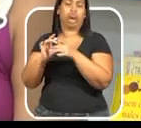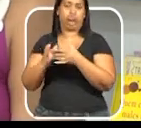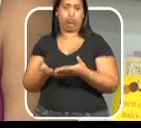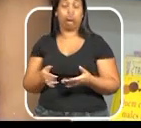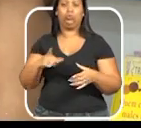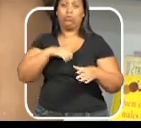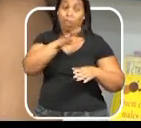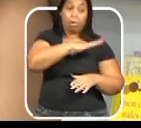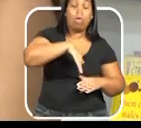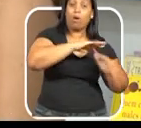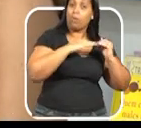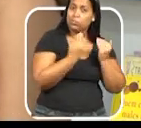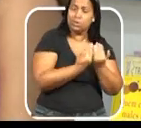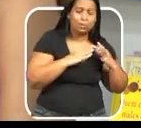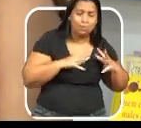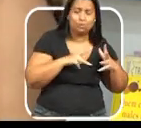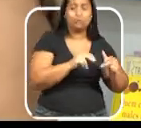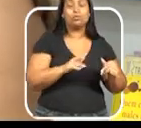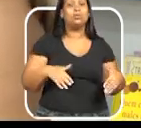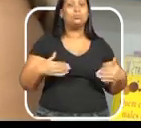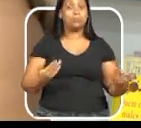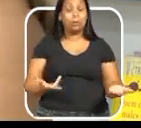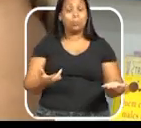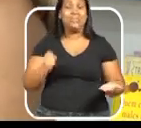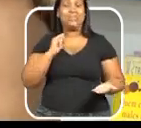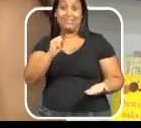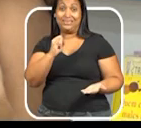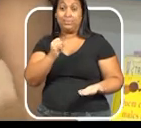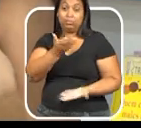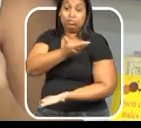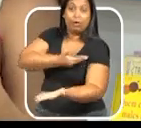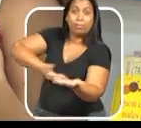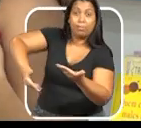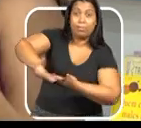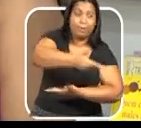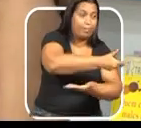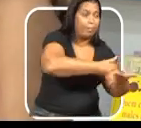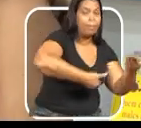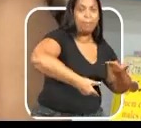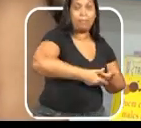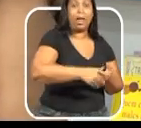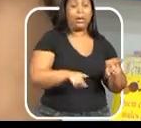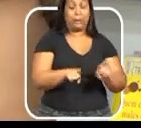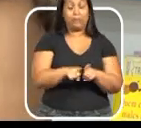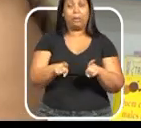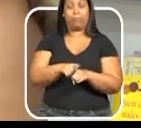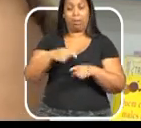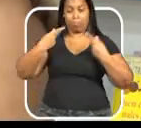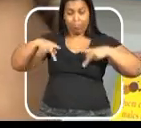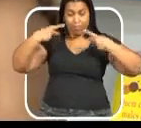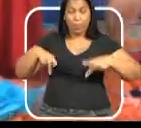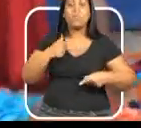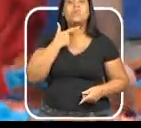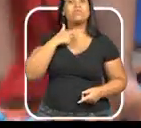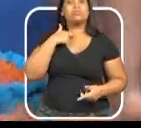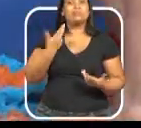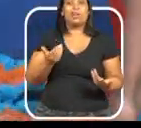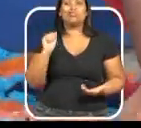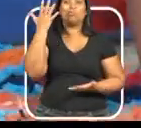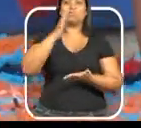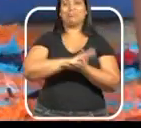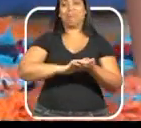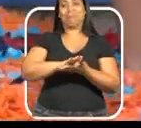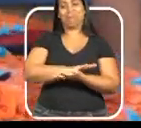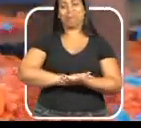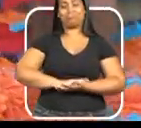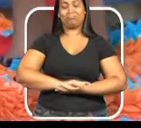a comunidade escolar toda. Então, se não tiver essa busca dentro de si, é difícil fazer acontecer.